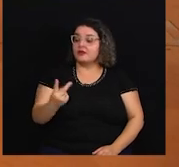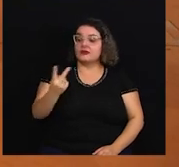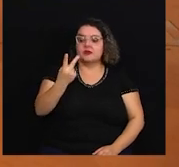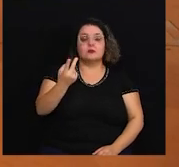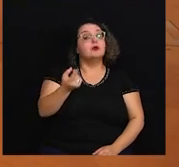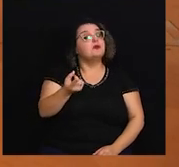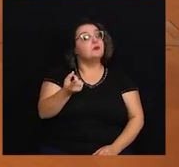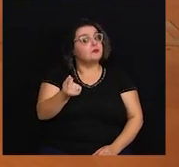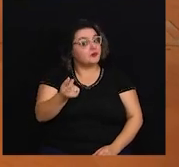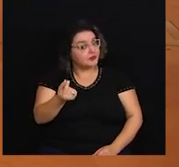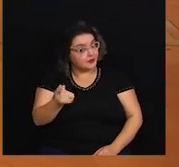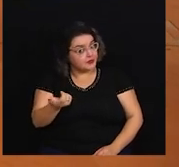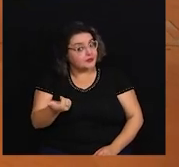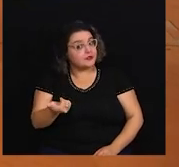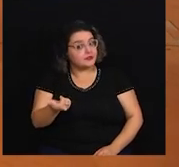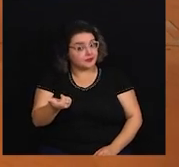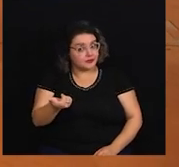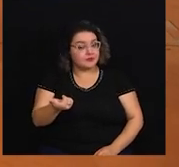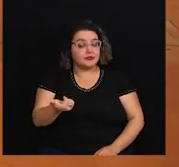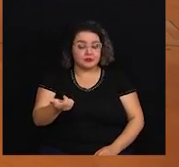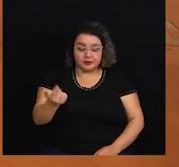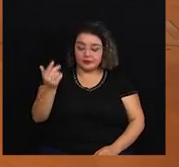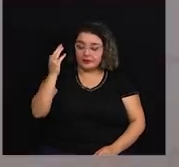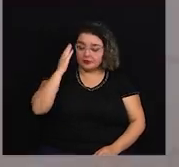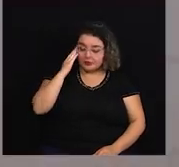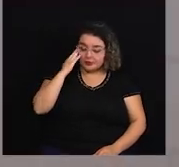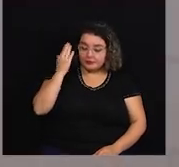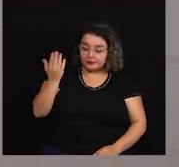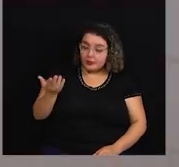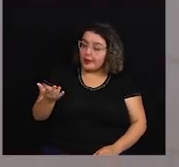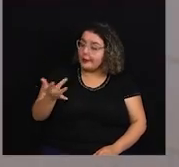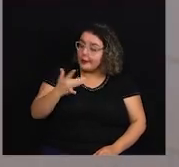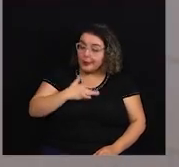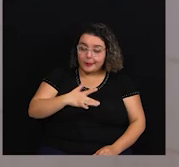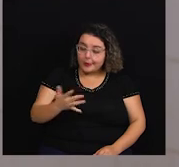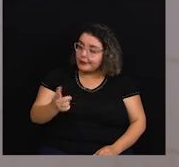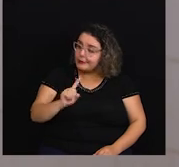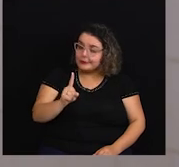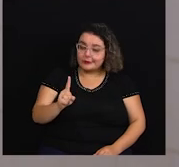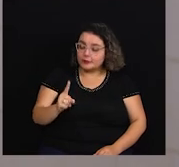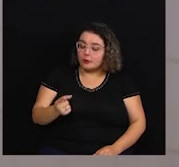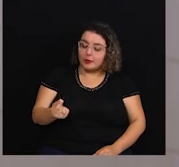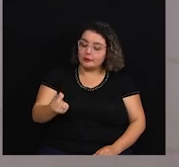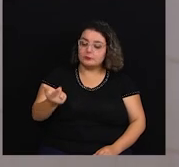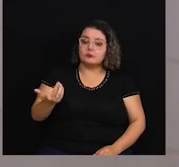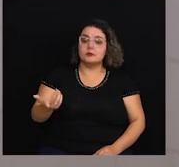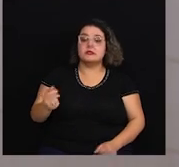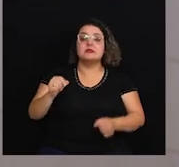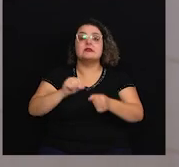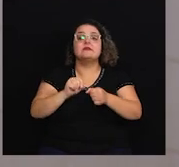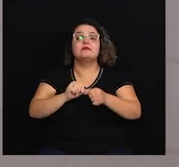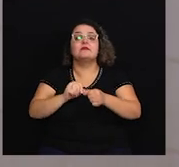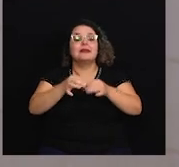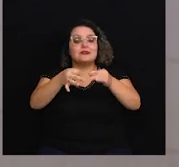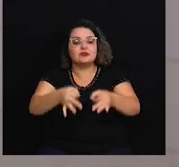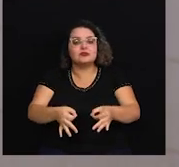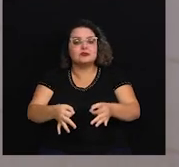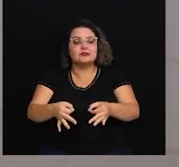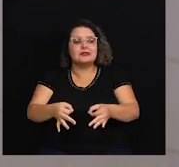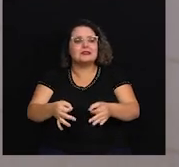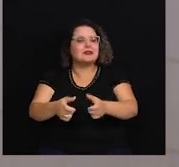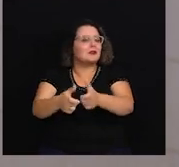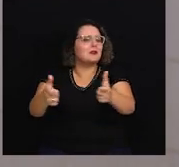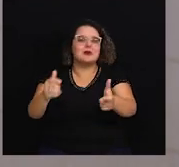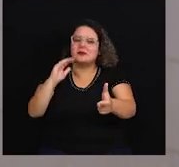financeiramente entendeu E ele E você faz o certo e não é todo mundo que entende aquilo